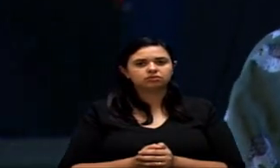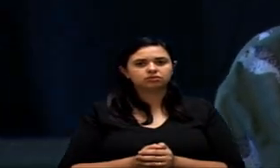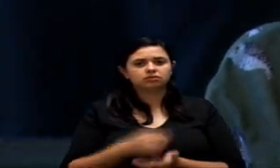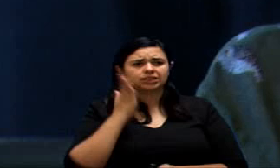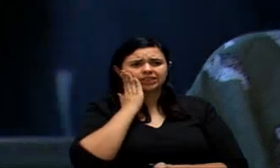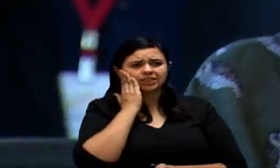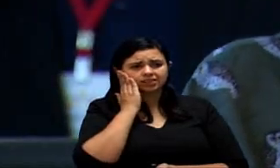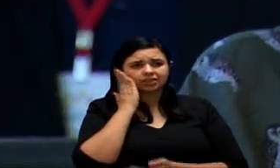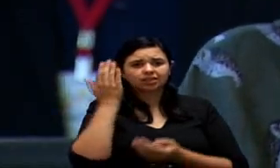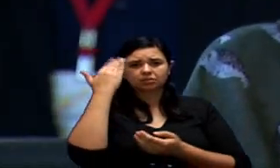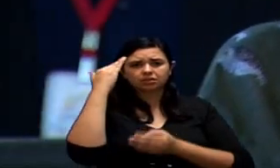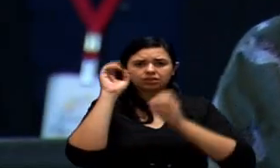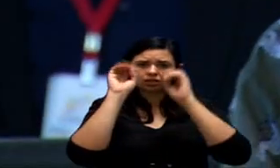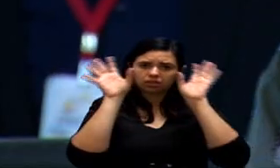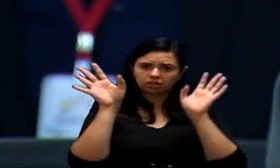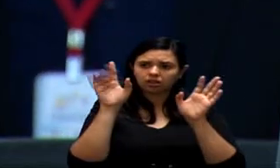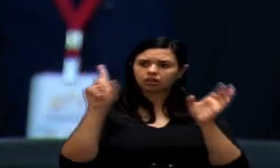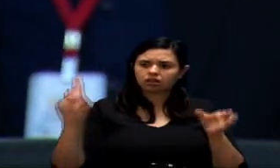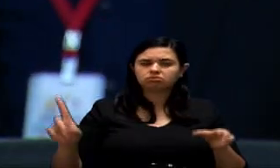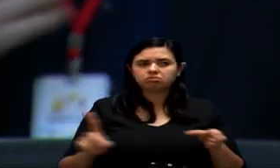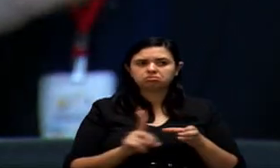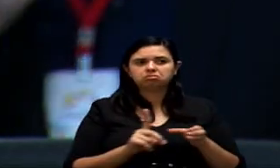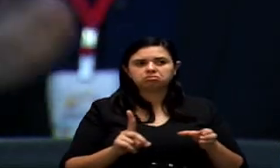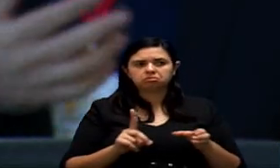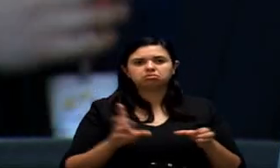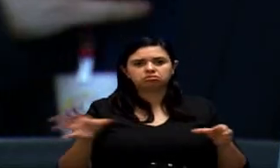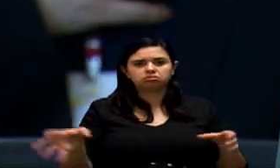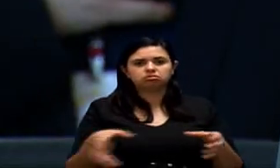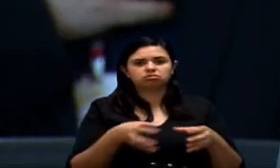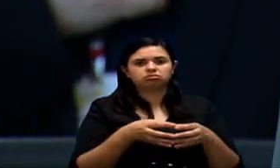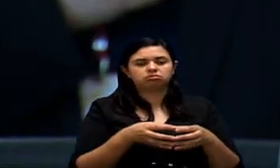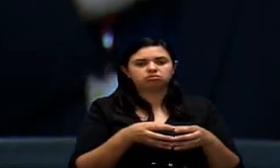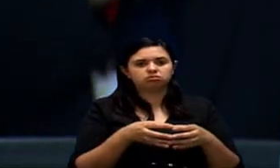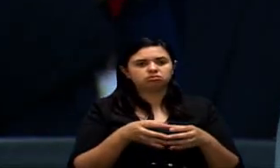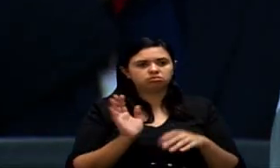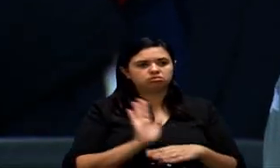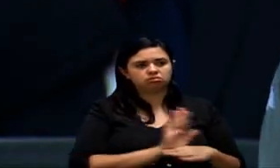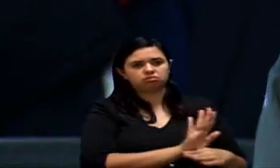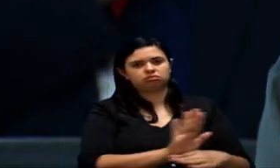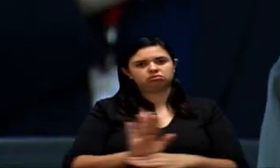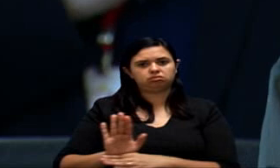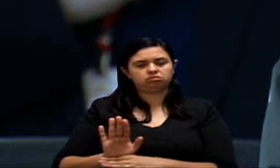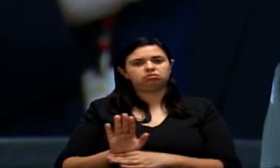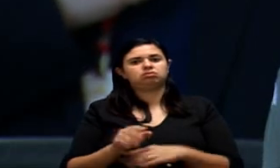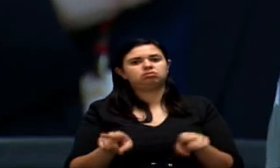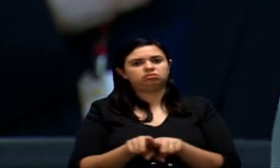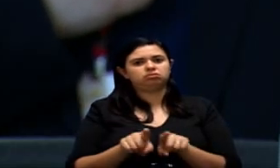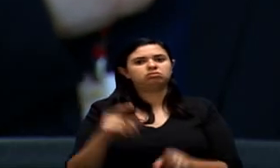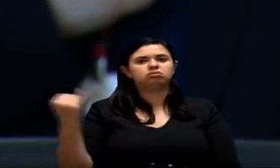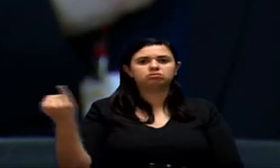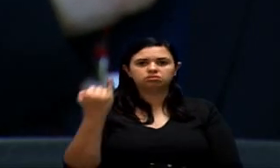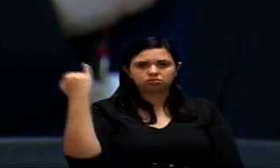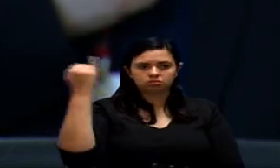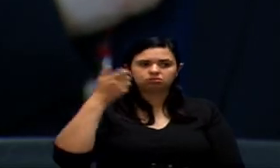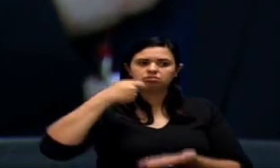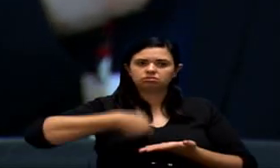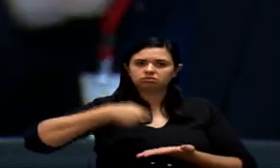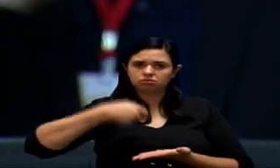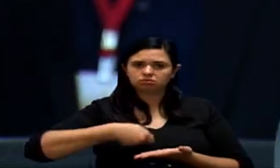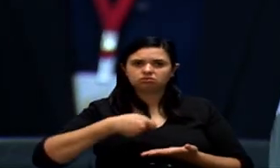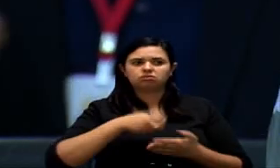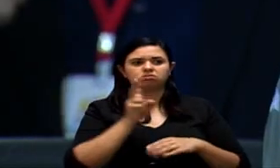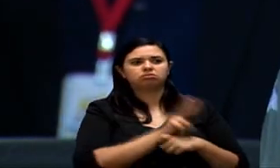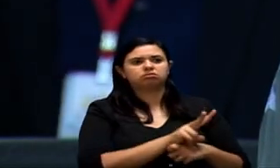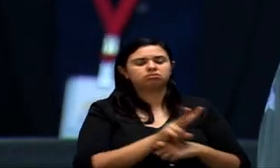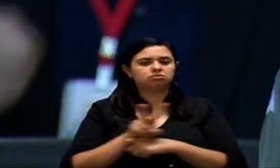se apodere, que ela venha participar e sentir-se parte enquanto sujeito atuante, é nesse sentido de cobrar, de fiscalizar